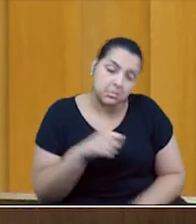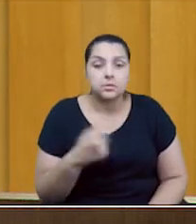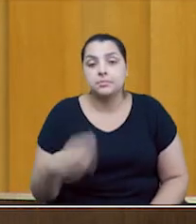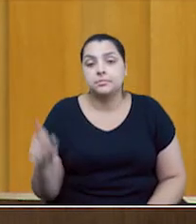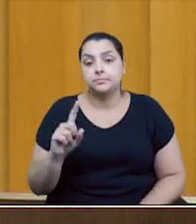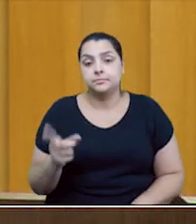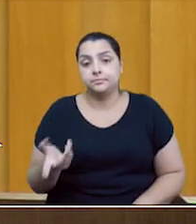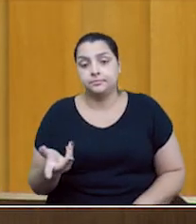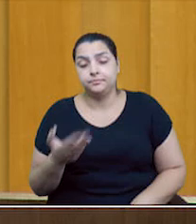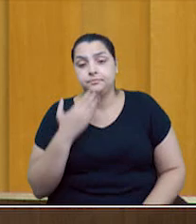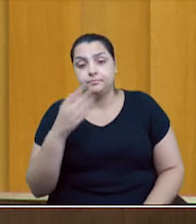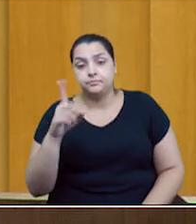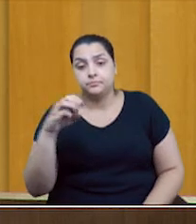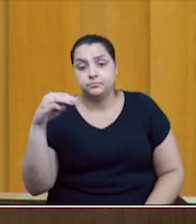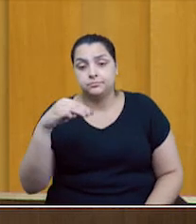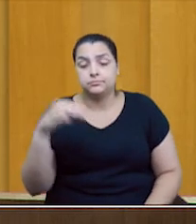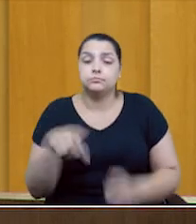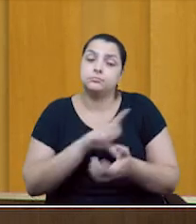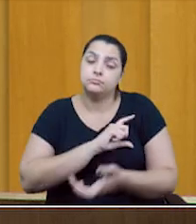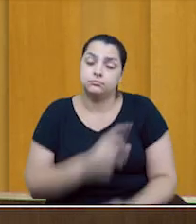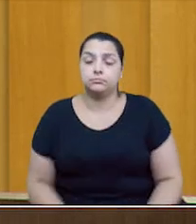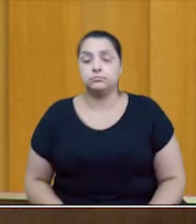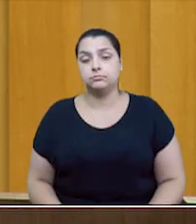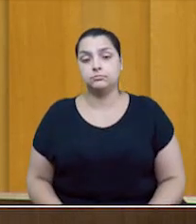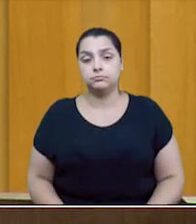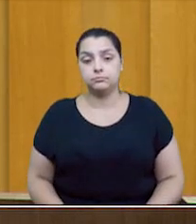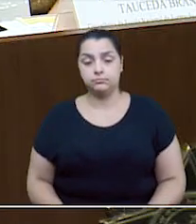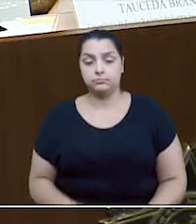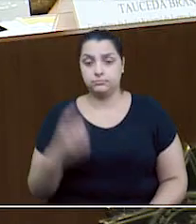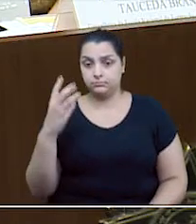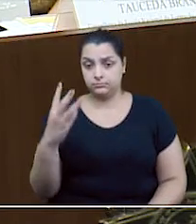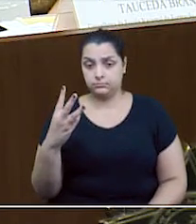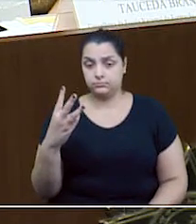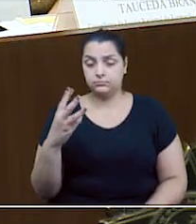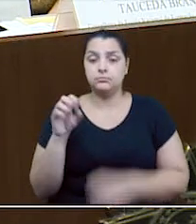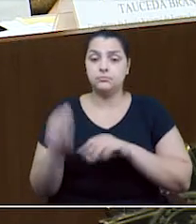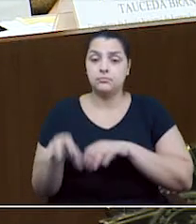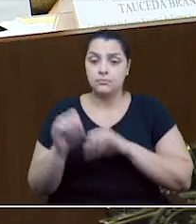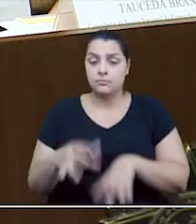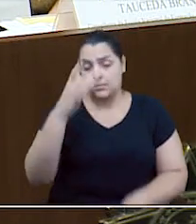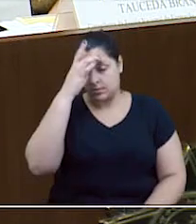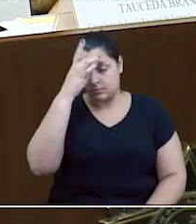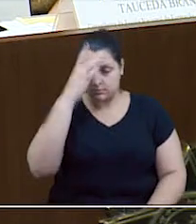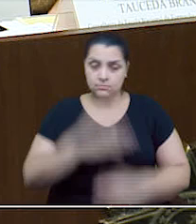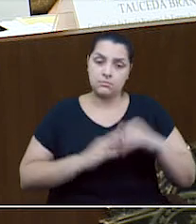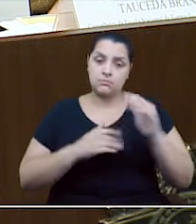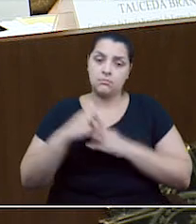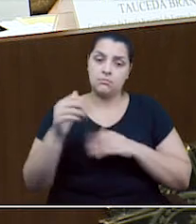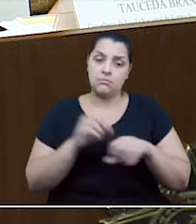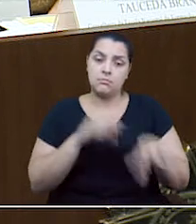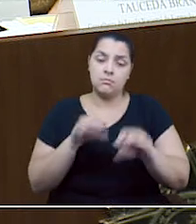15 minutos nominando. No eixo 3, educação, conscientização e capacitação, que é o que estamos fazendo